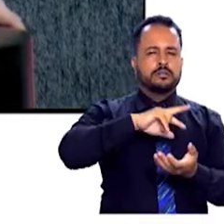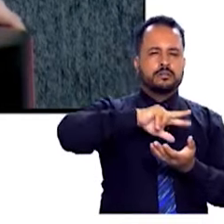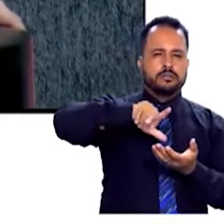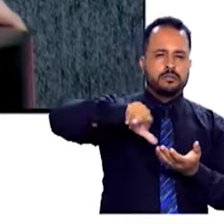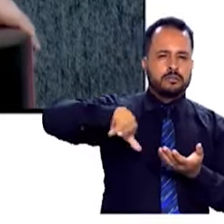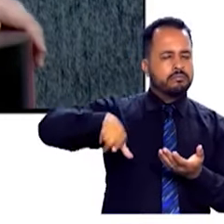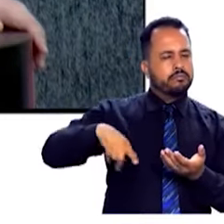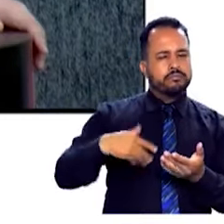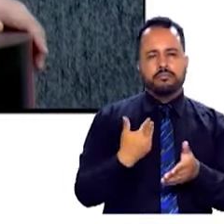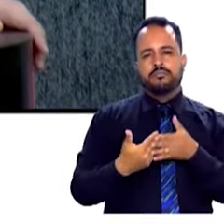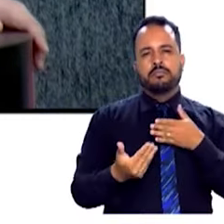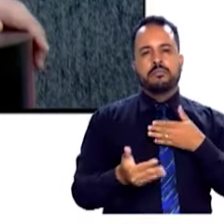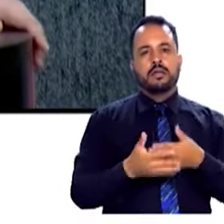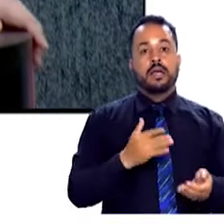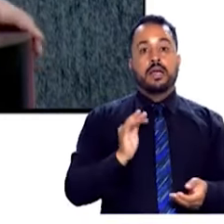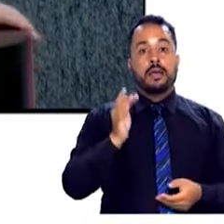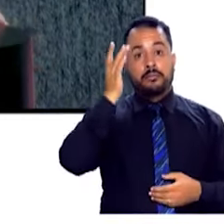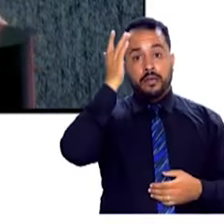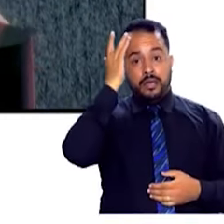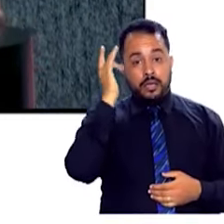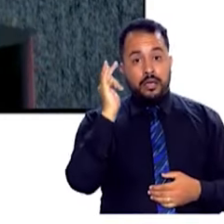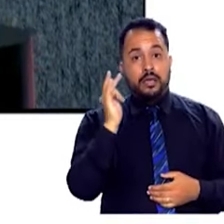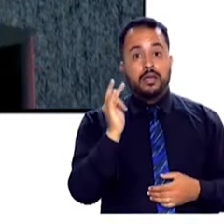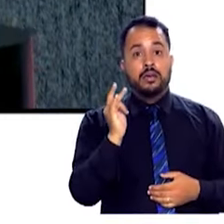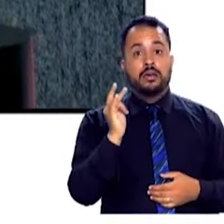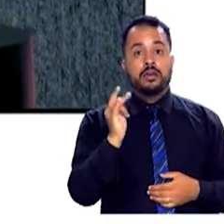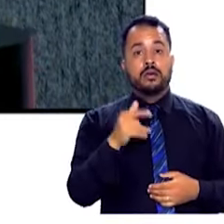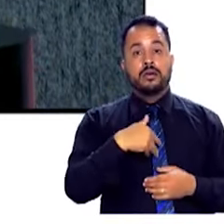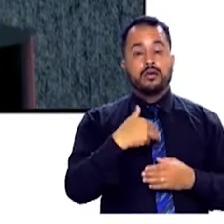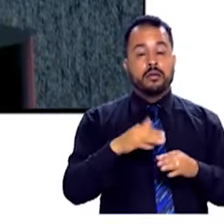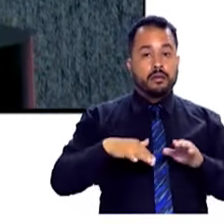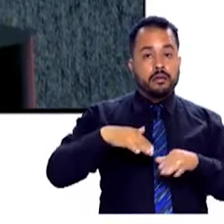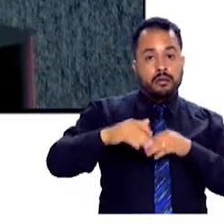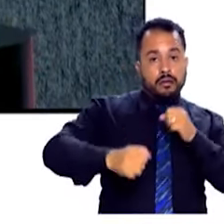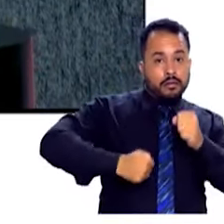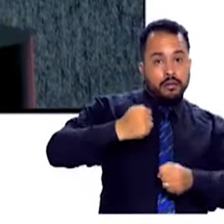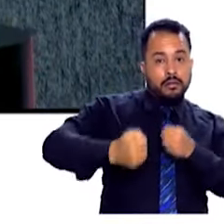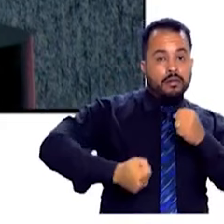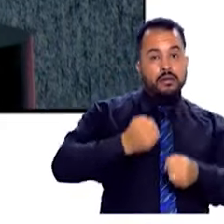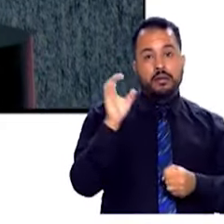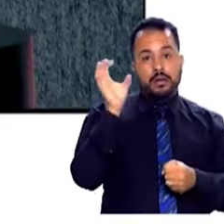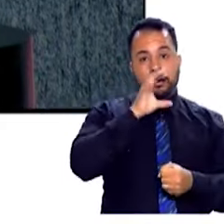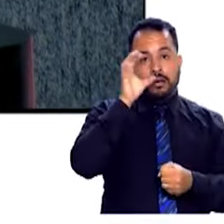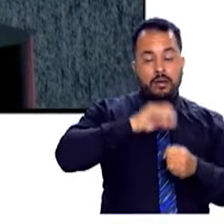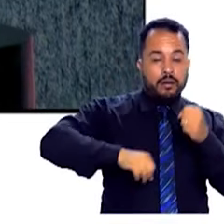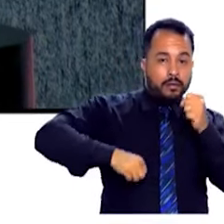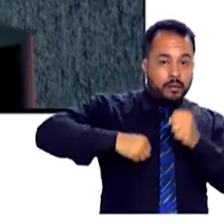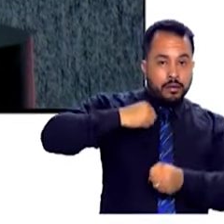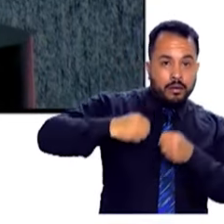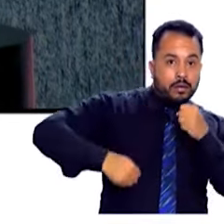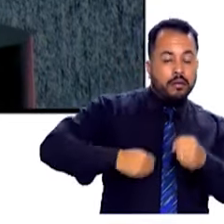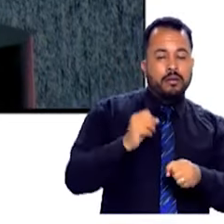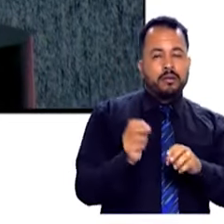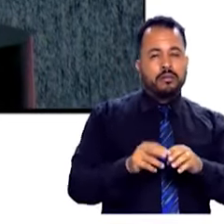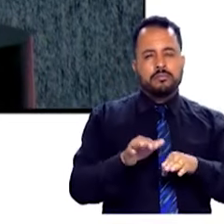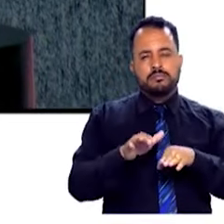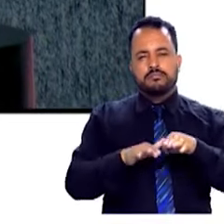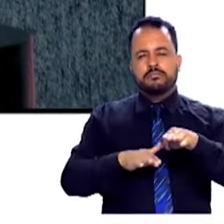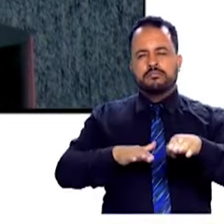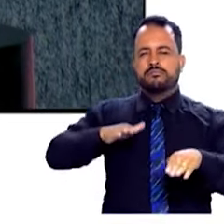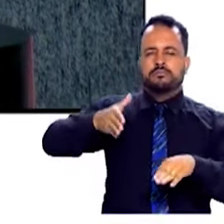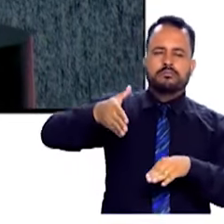importa amanhã correremos mais depressa e esticarem nossos